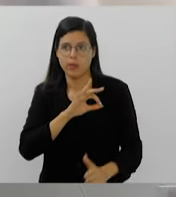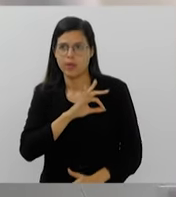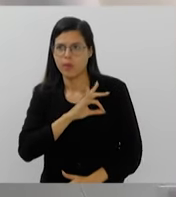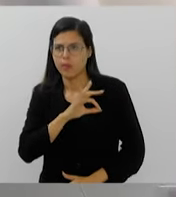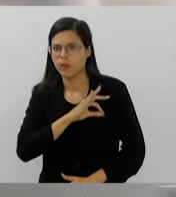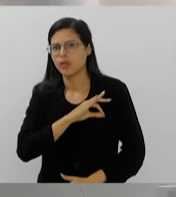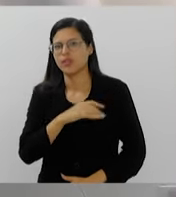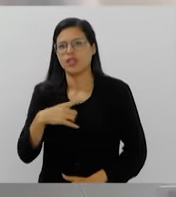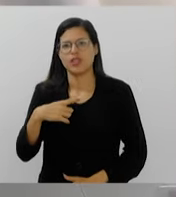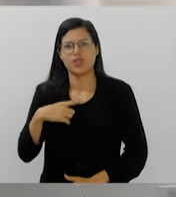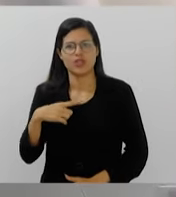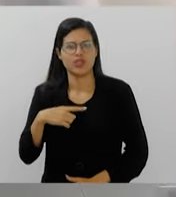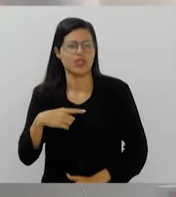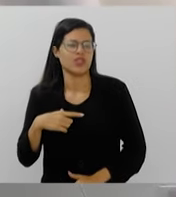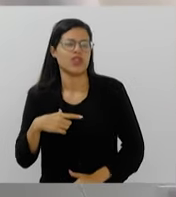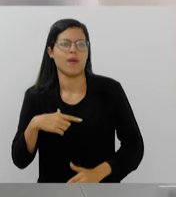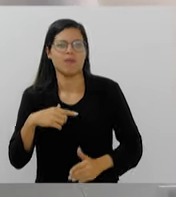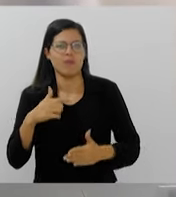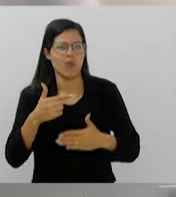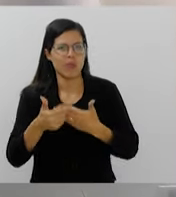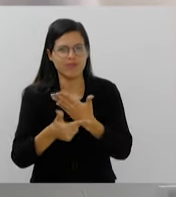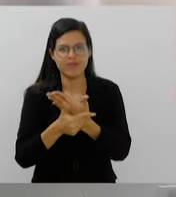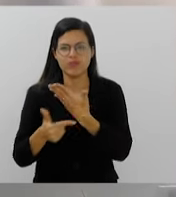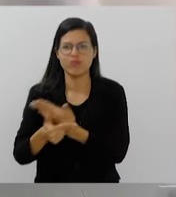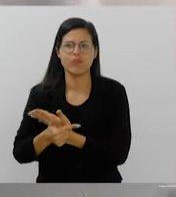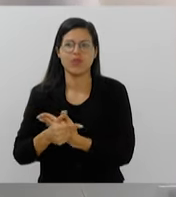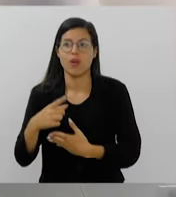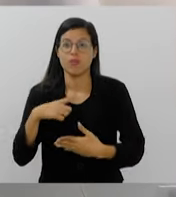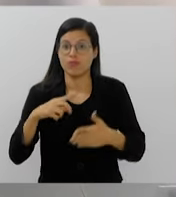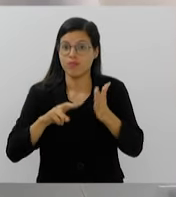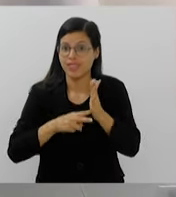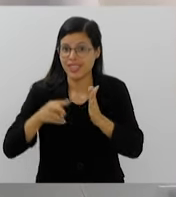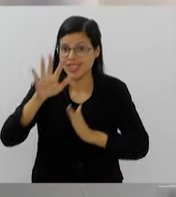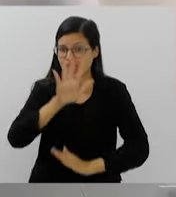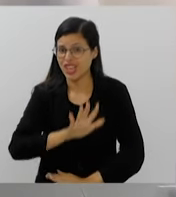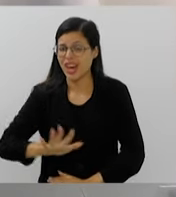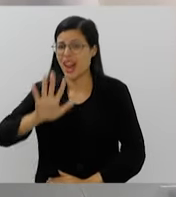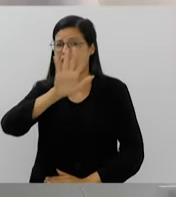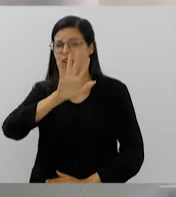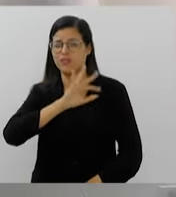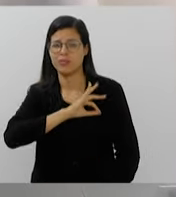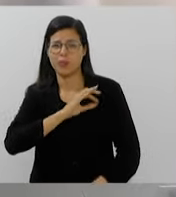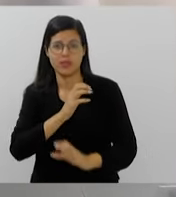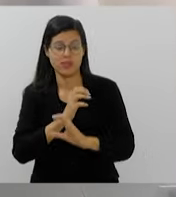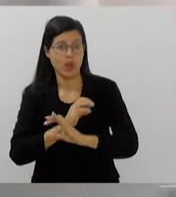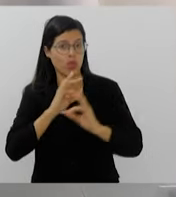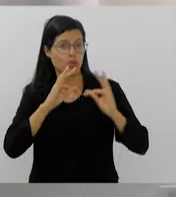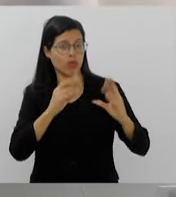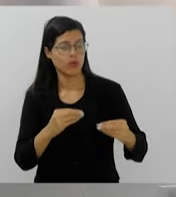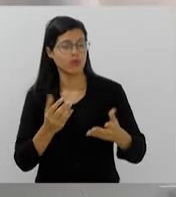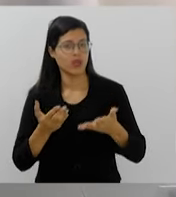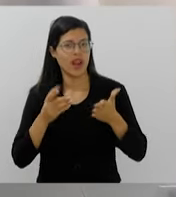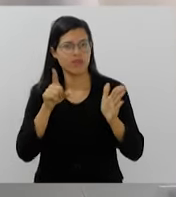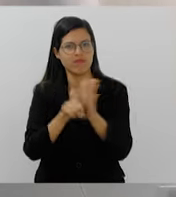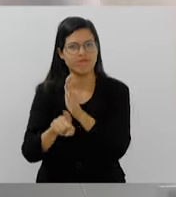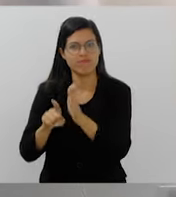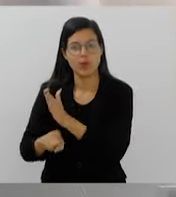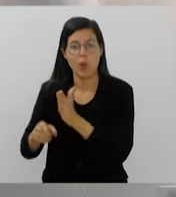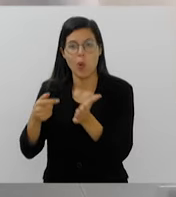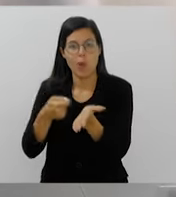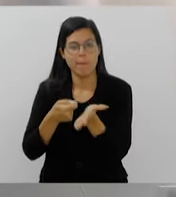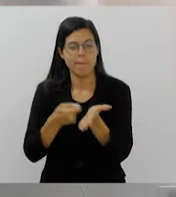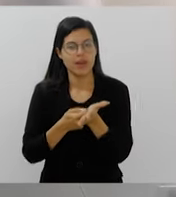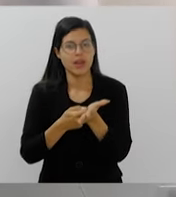por carreira, por gradação da carreira, um sindicato geral de policiais civis, e todos esses querendo desconto obriga que a